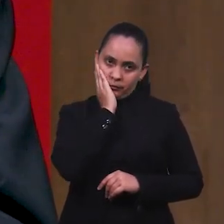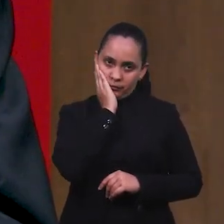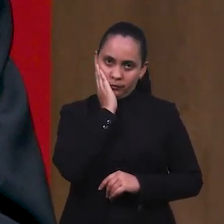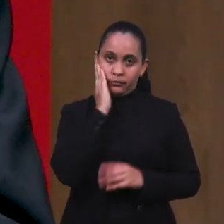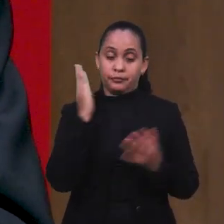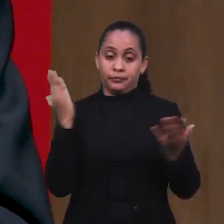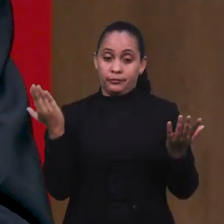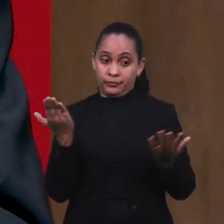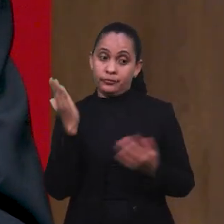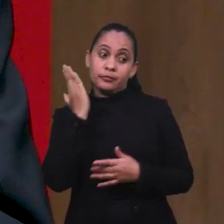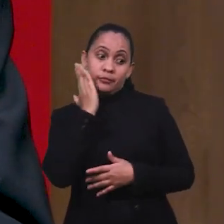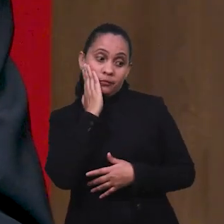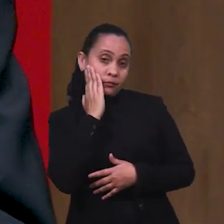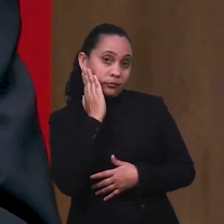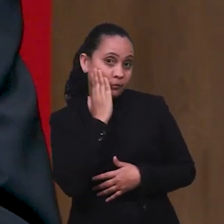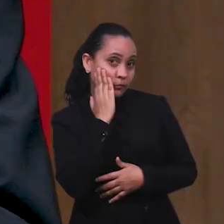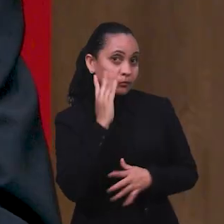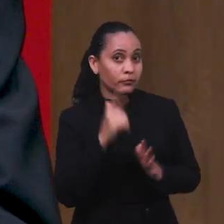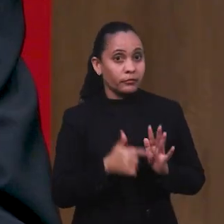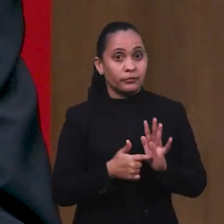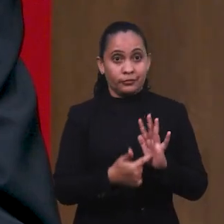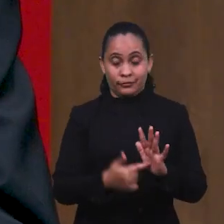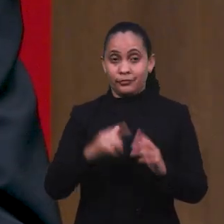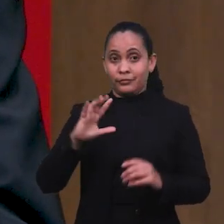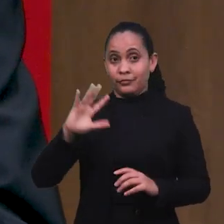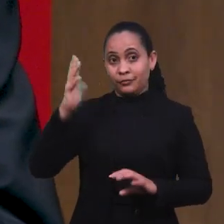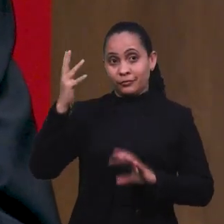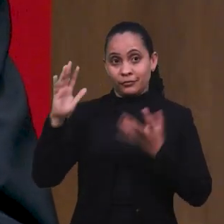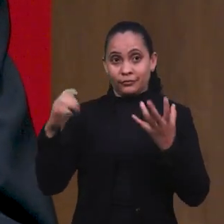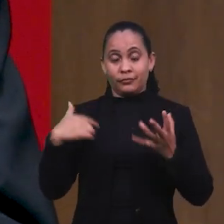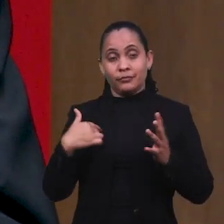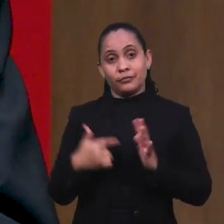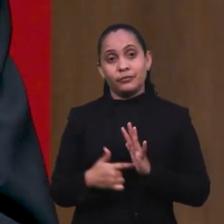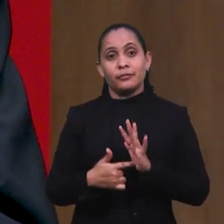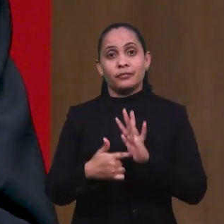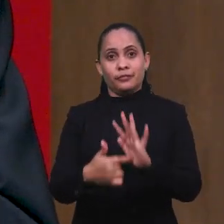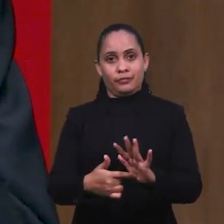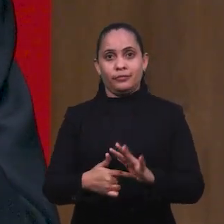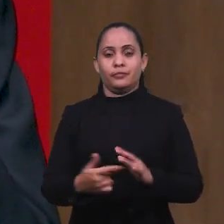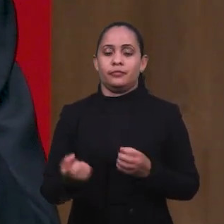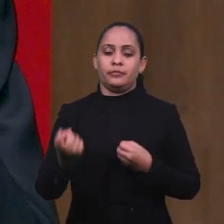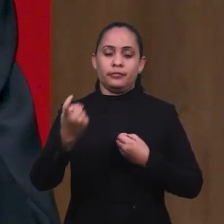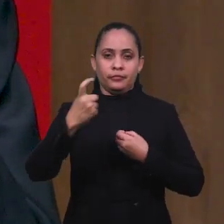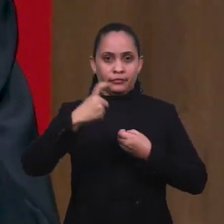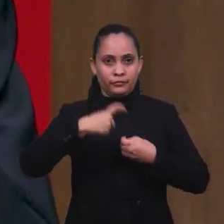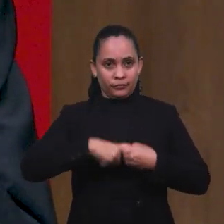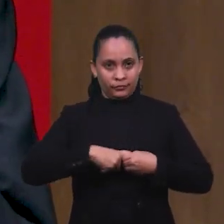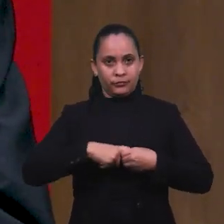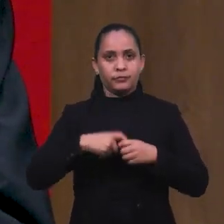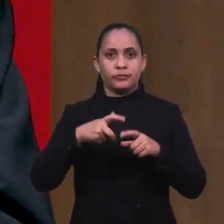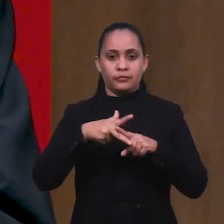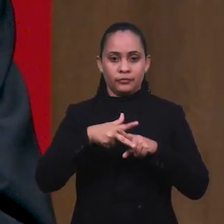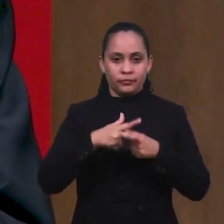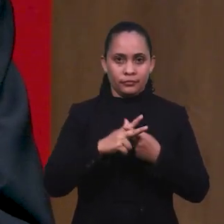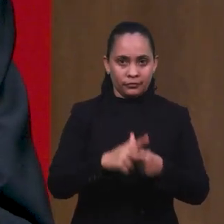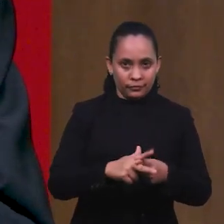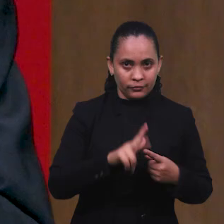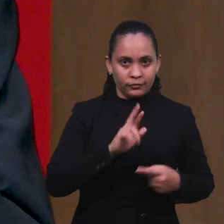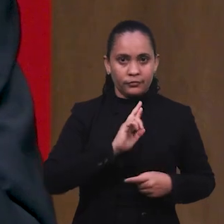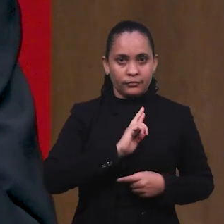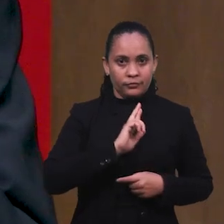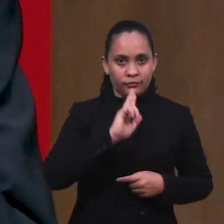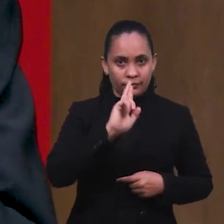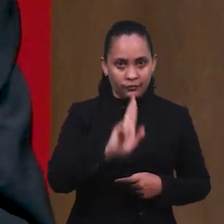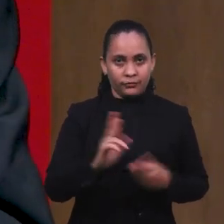estamos abrindo uma lacuna para falar desses acontecimentos, depois nós retornaremos para falar da reforma.